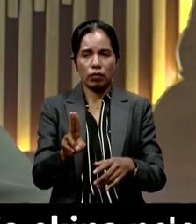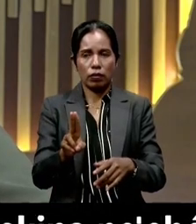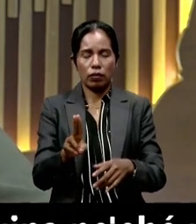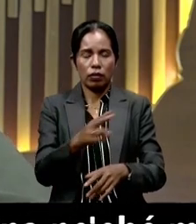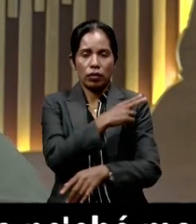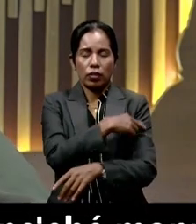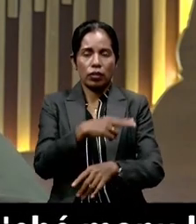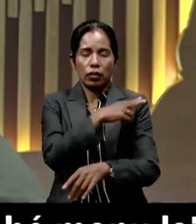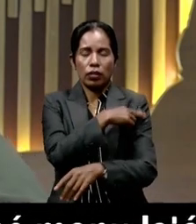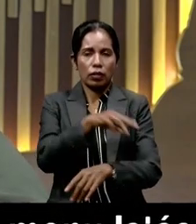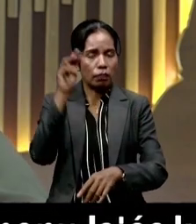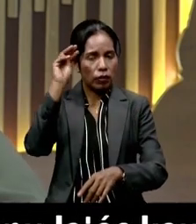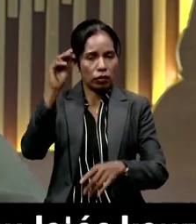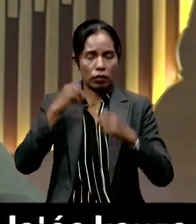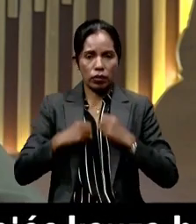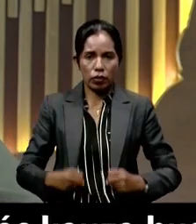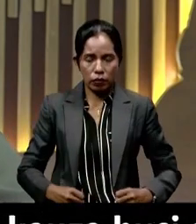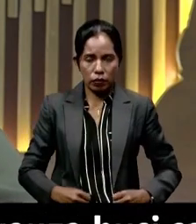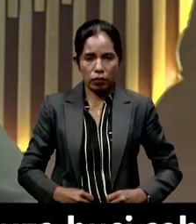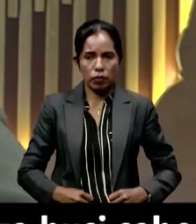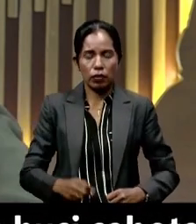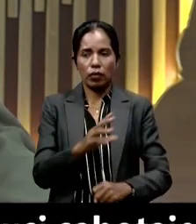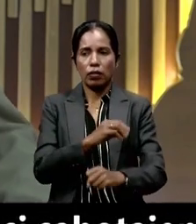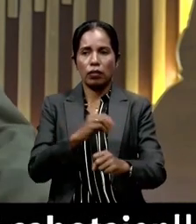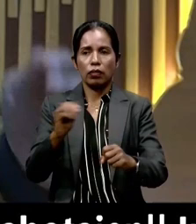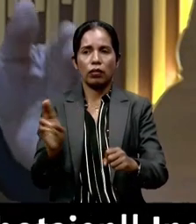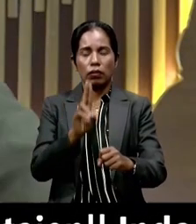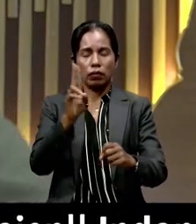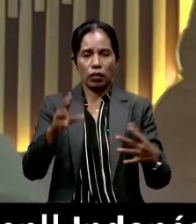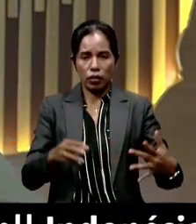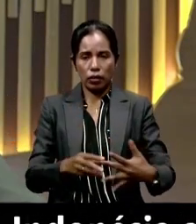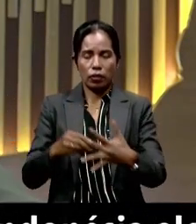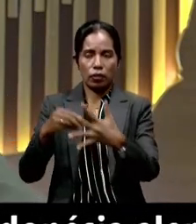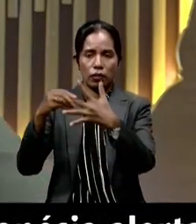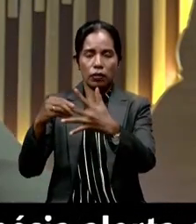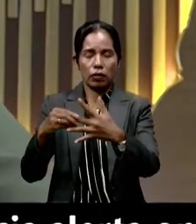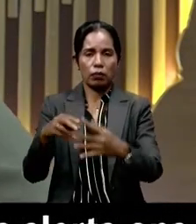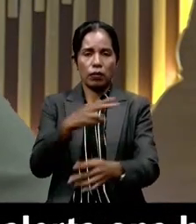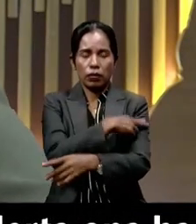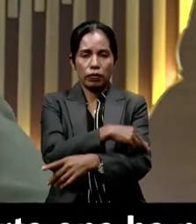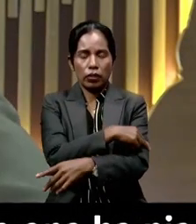setor saúde união, gestão geral setor saúde união, gestão específica para aqui de Valadares.